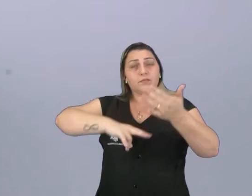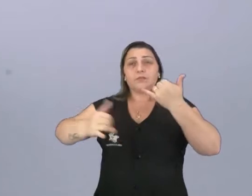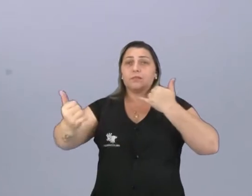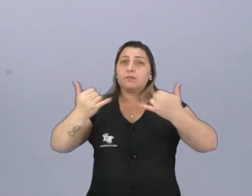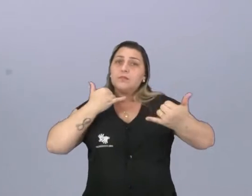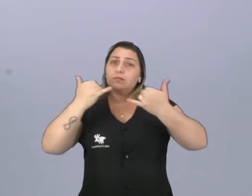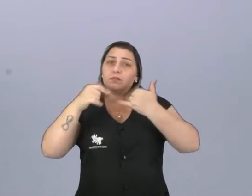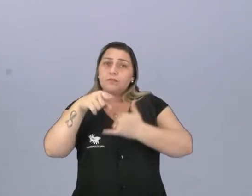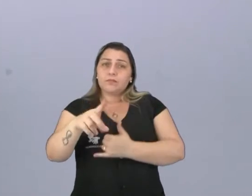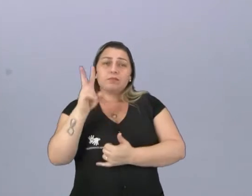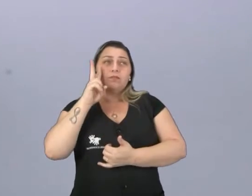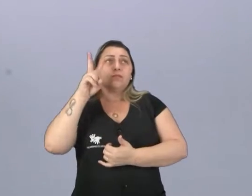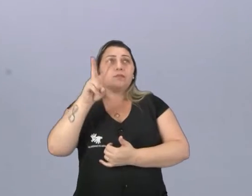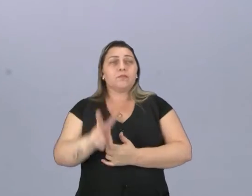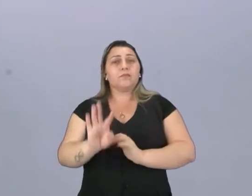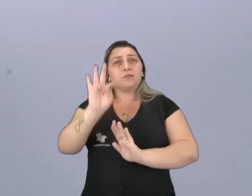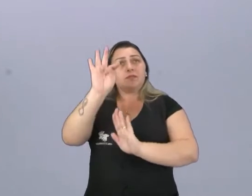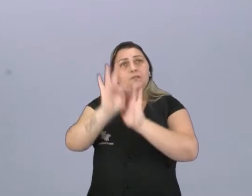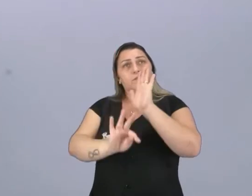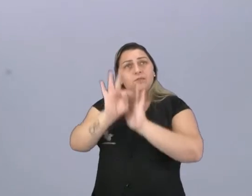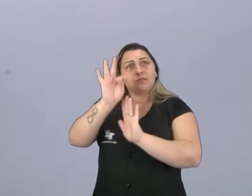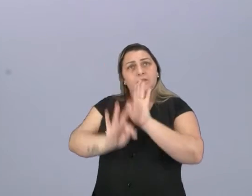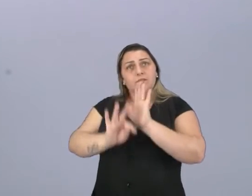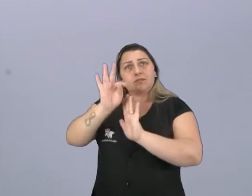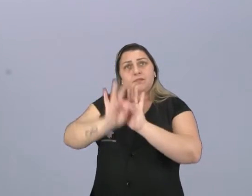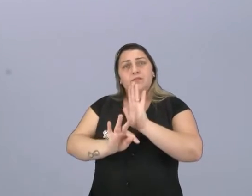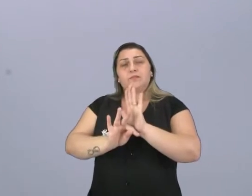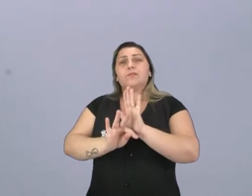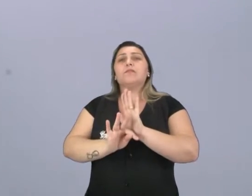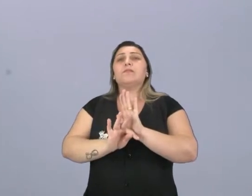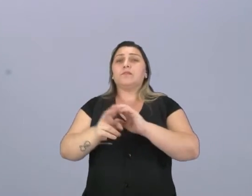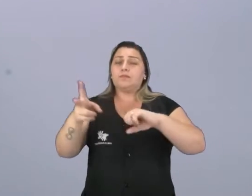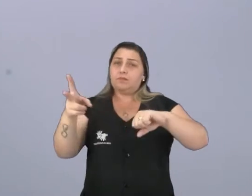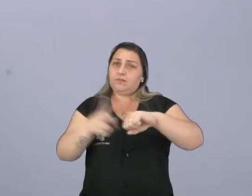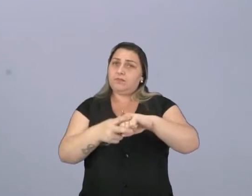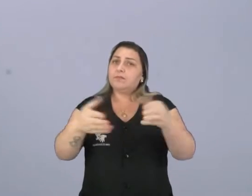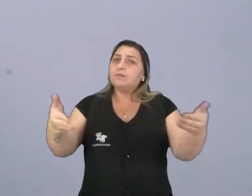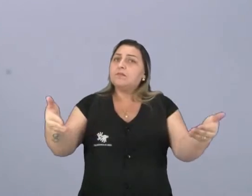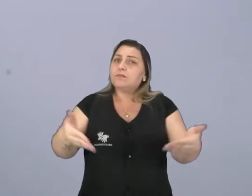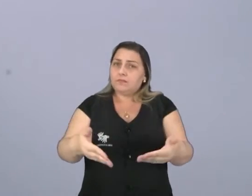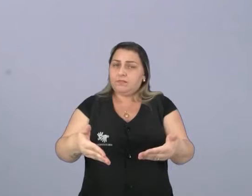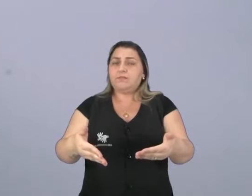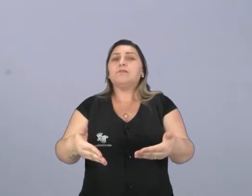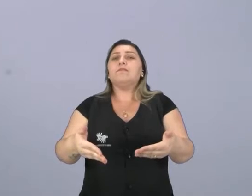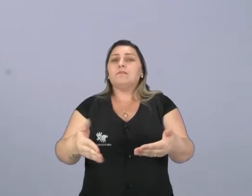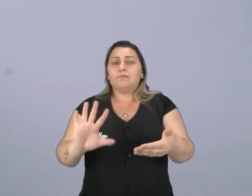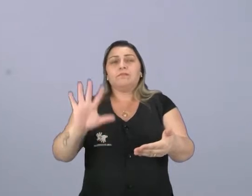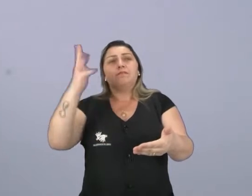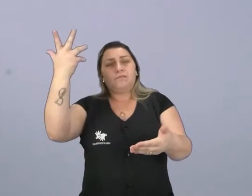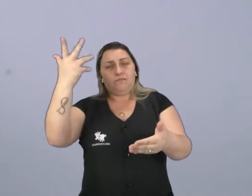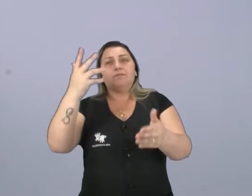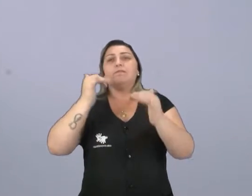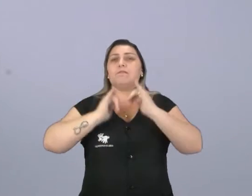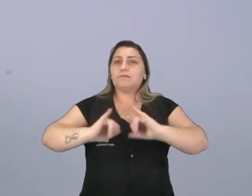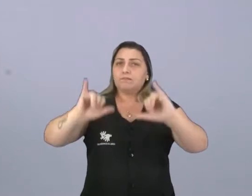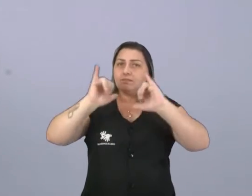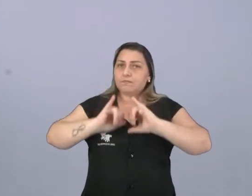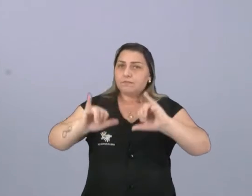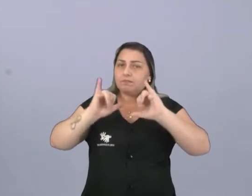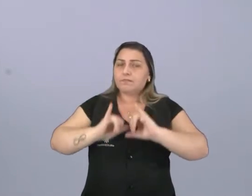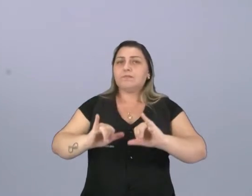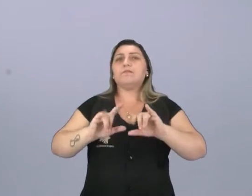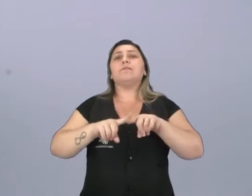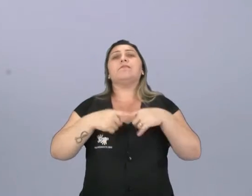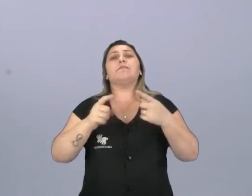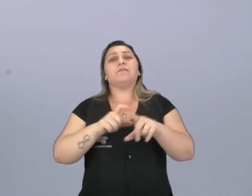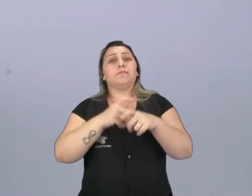notícia. Se você observou, o título da notícia tem verbos no presente. É comum isso acontecer na notícia, embora